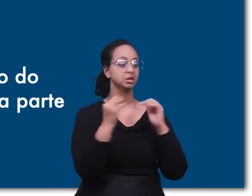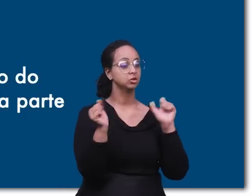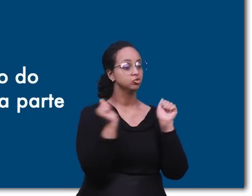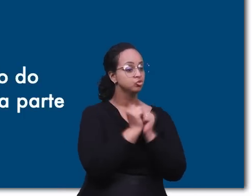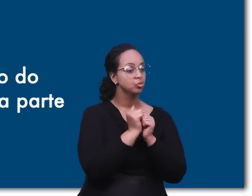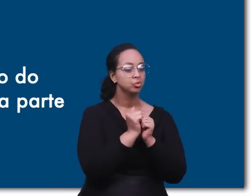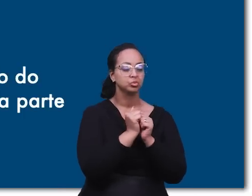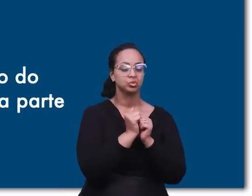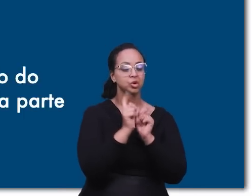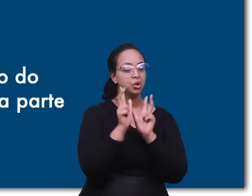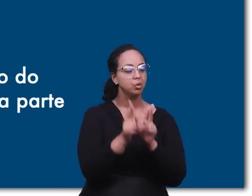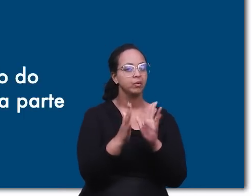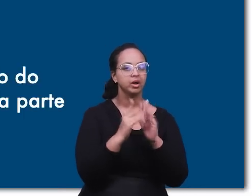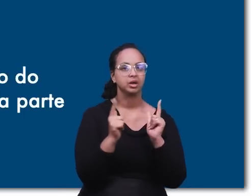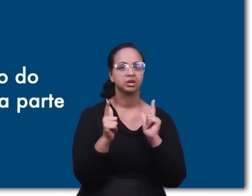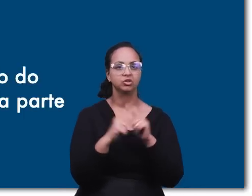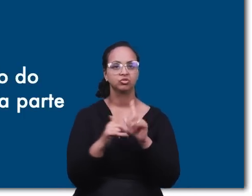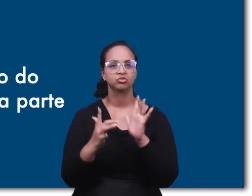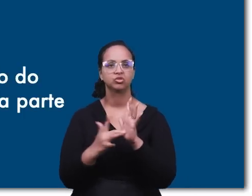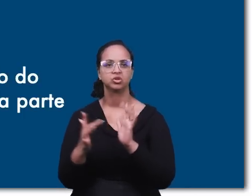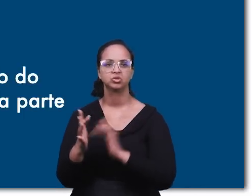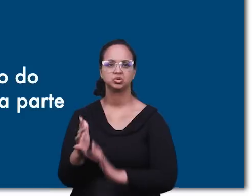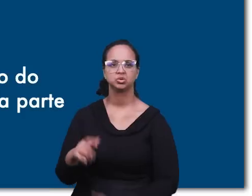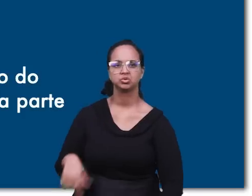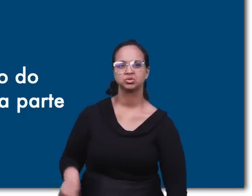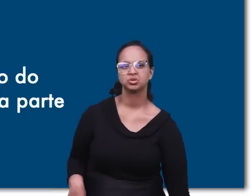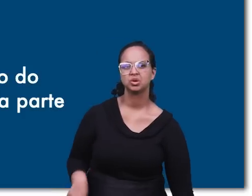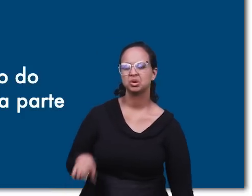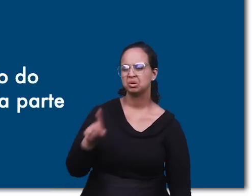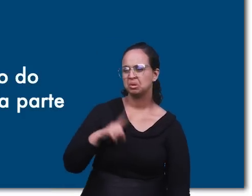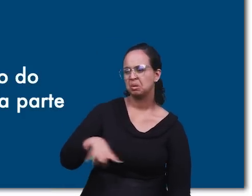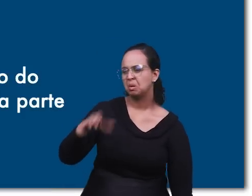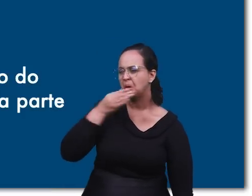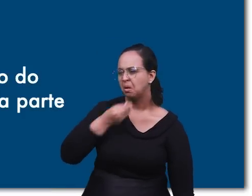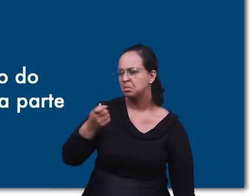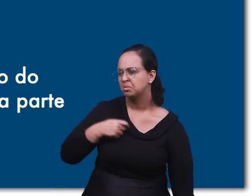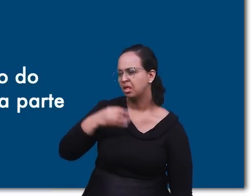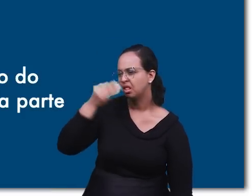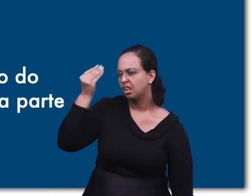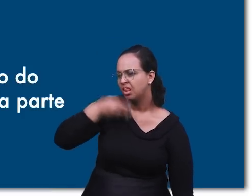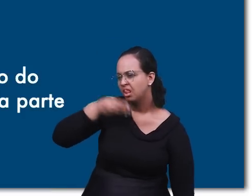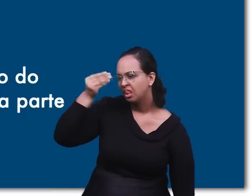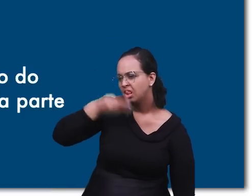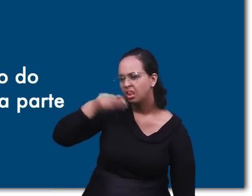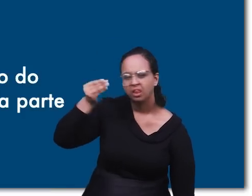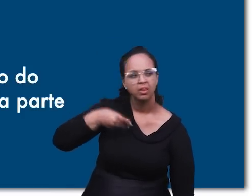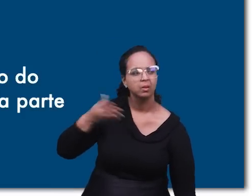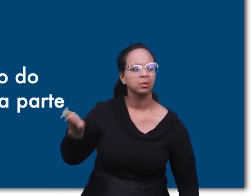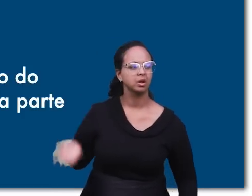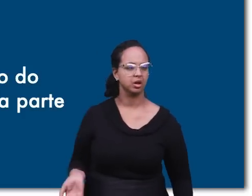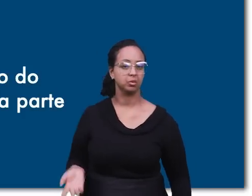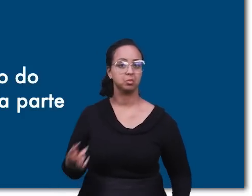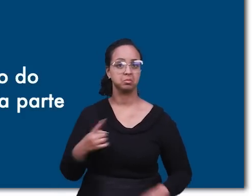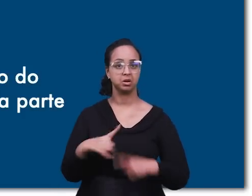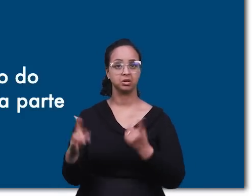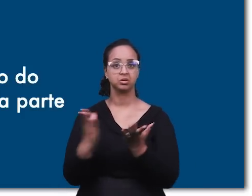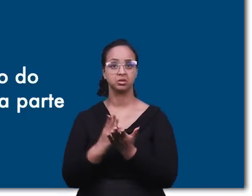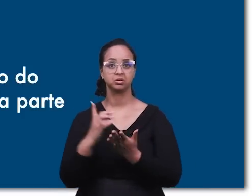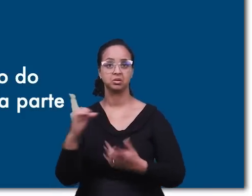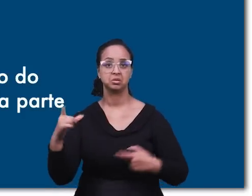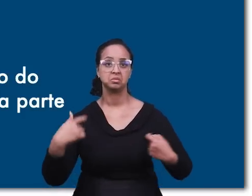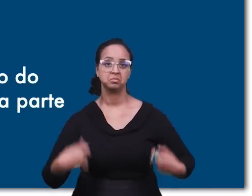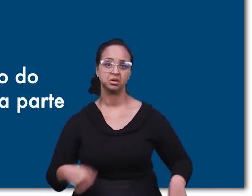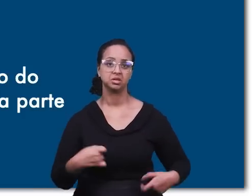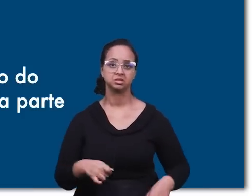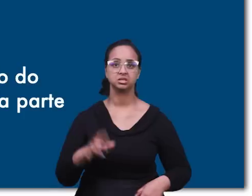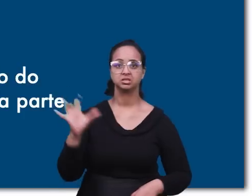com Jesus. E ainda, homens, sejam frágeis, omissos, mas a Bíblia registra, ame